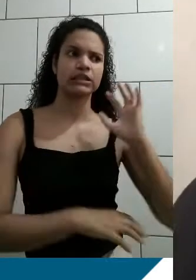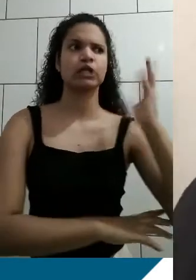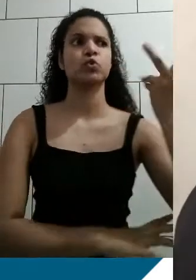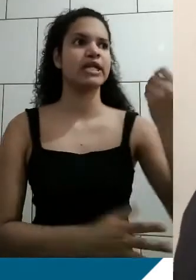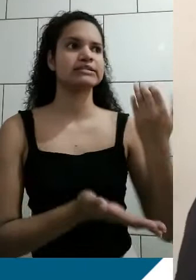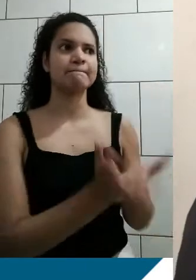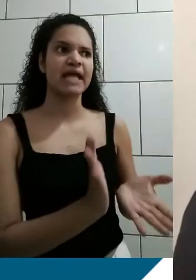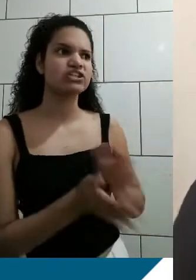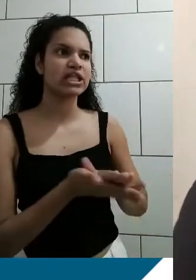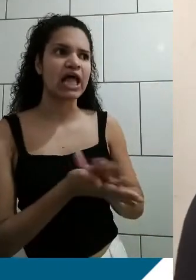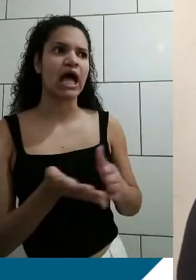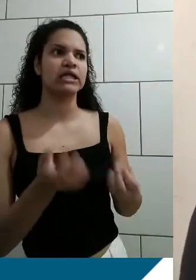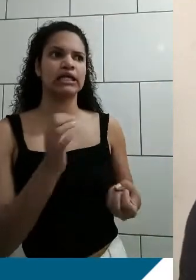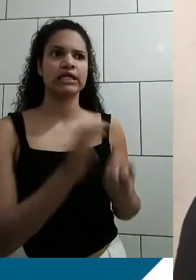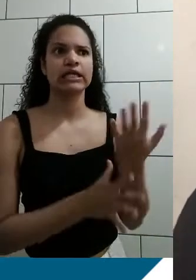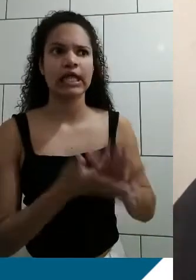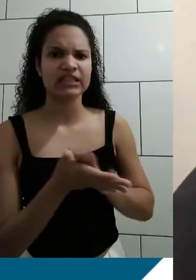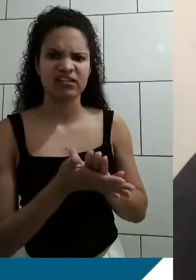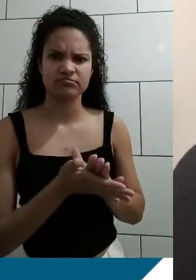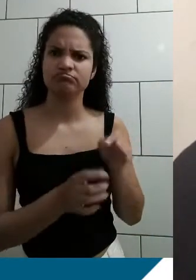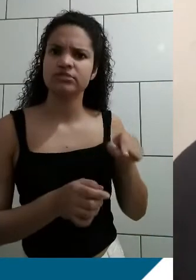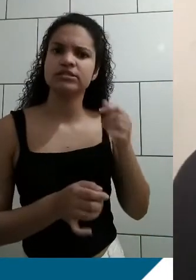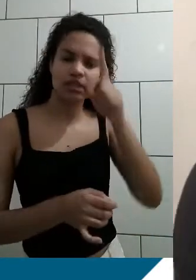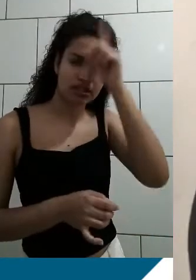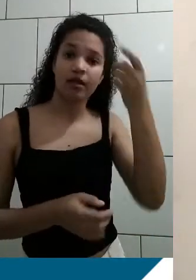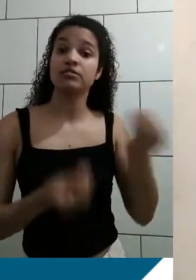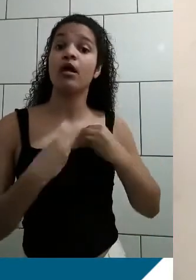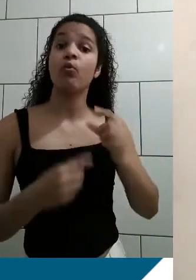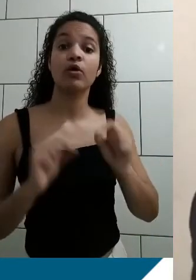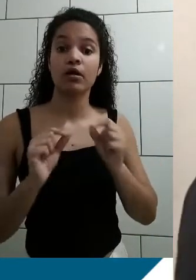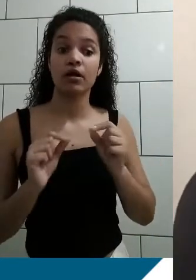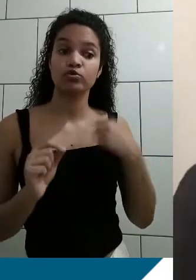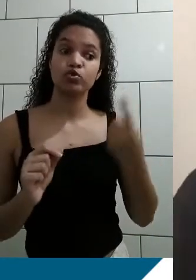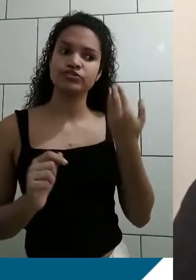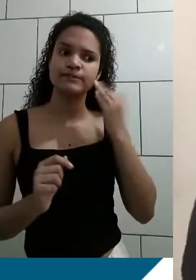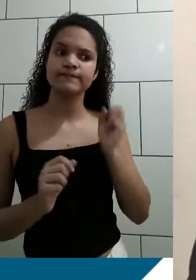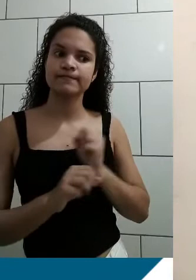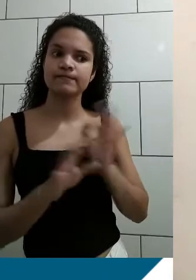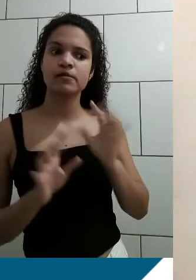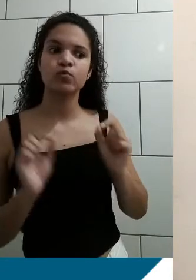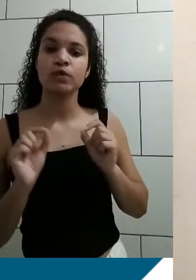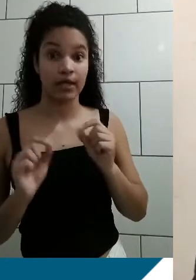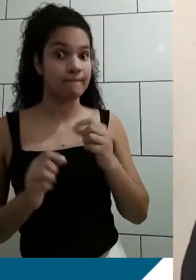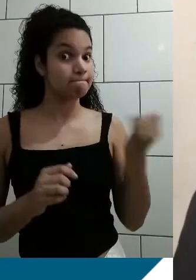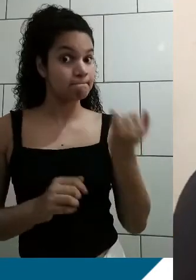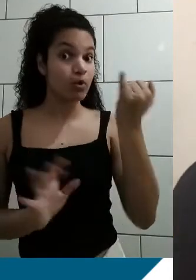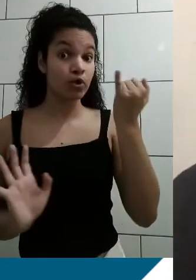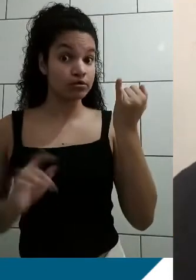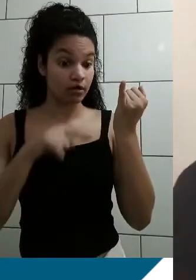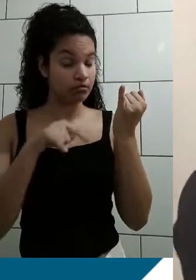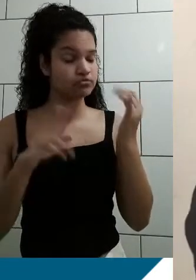chegar a uma pequena conclusão, muito importante inclusive, que não tem como a gente obter energia do nada. A gente não obtém energia do